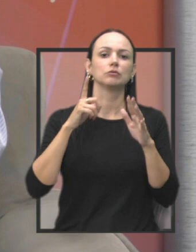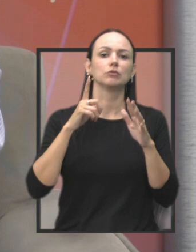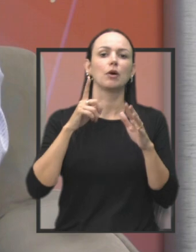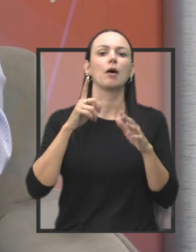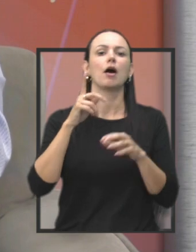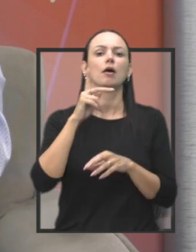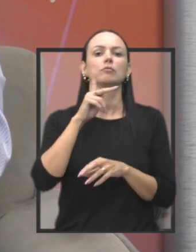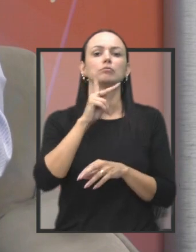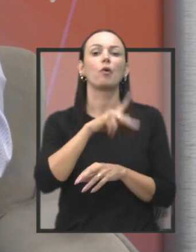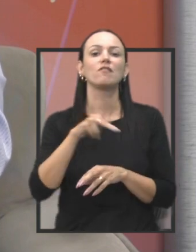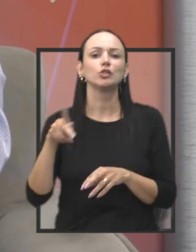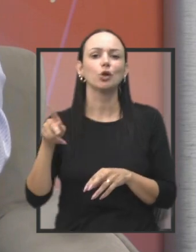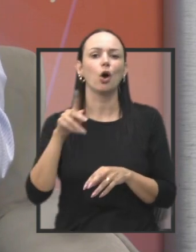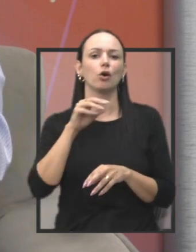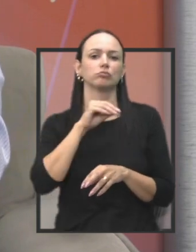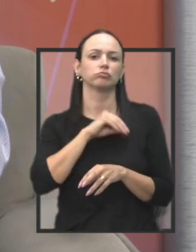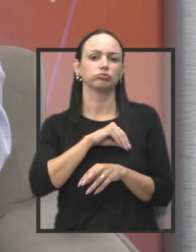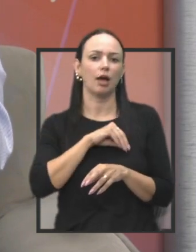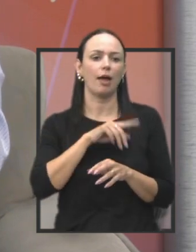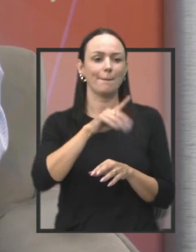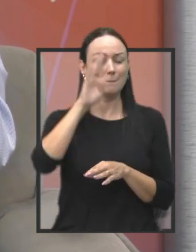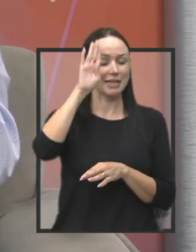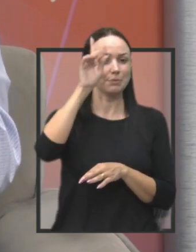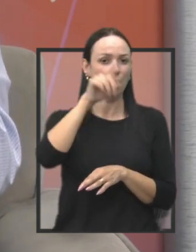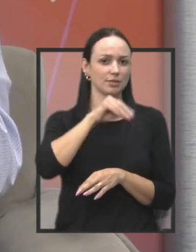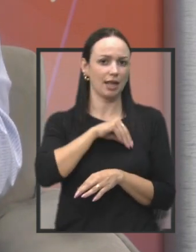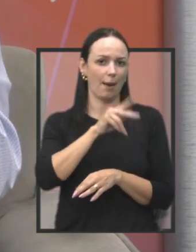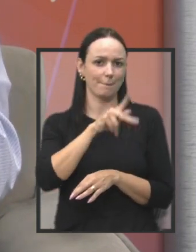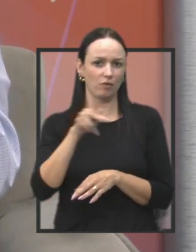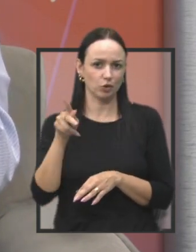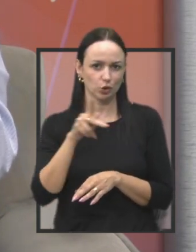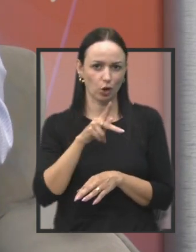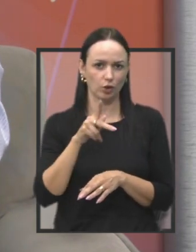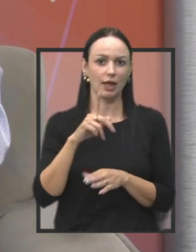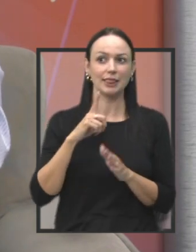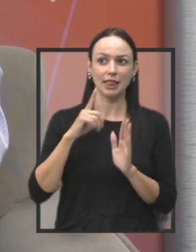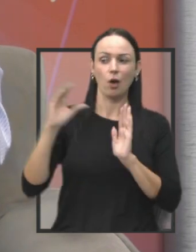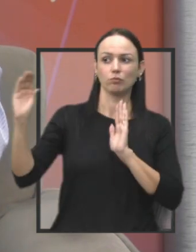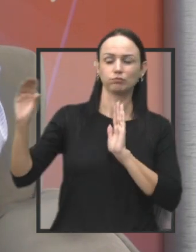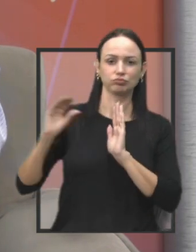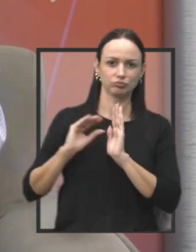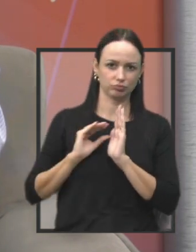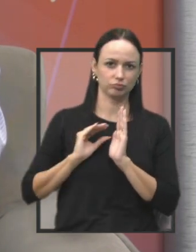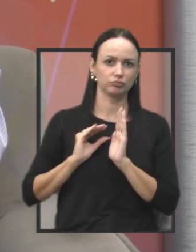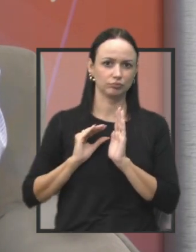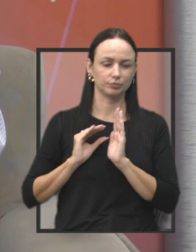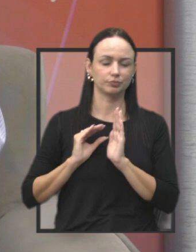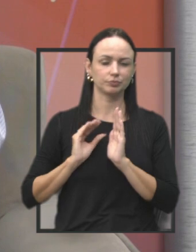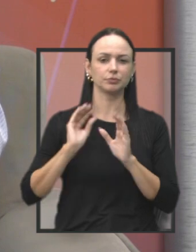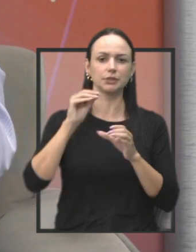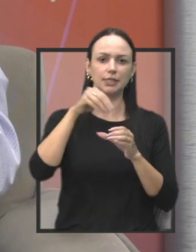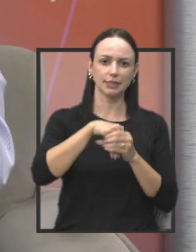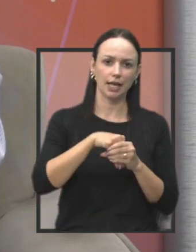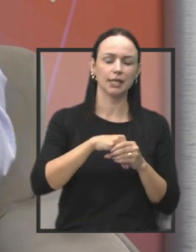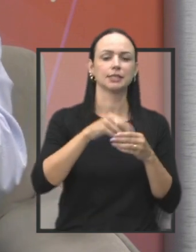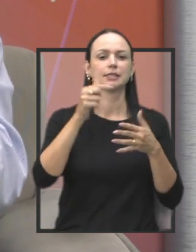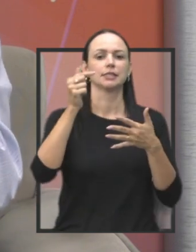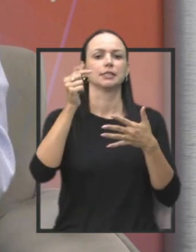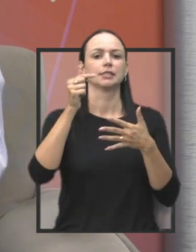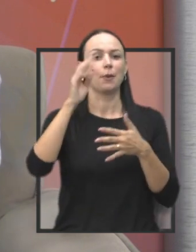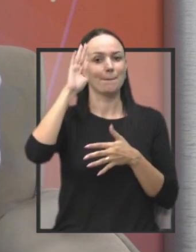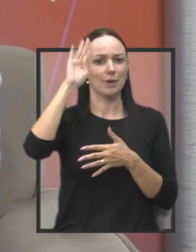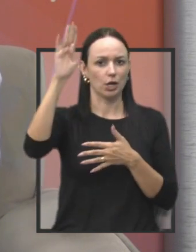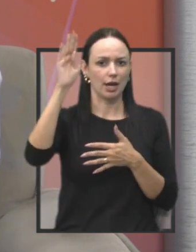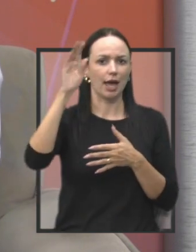magistério, professores, certo? Deu restituição, vai estar dentro das prioridades para